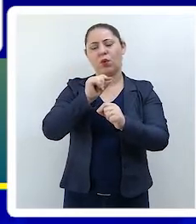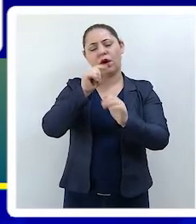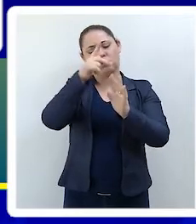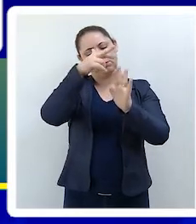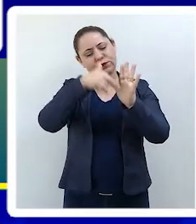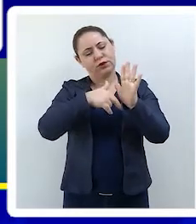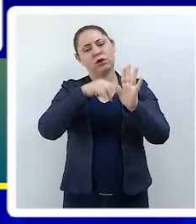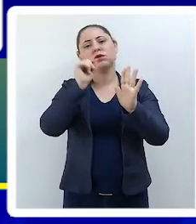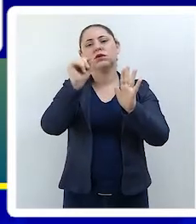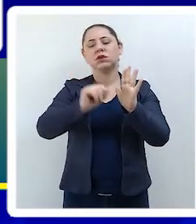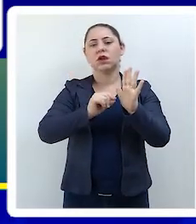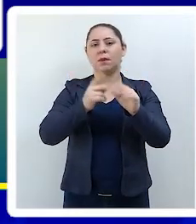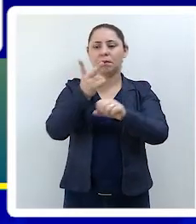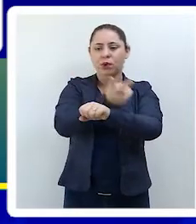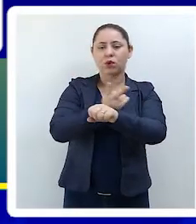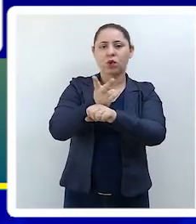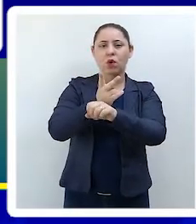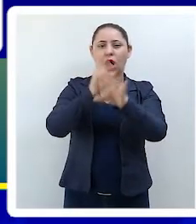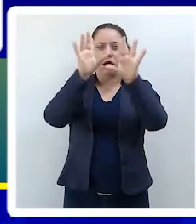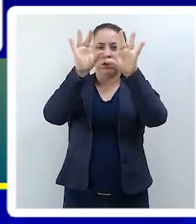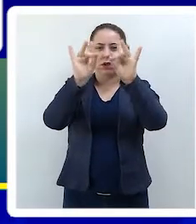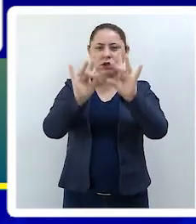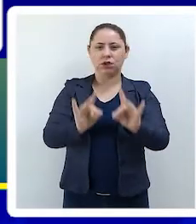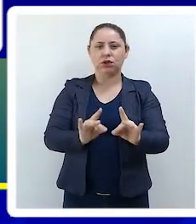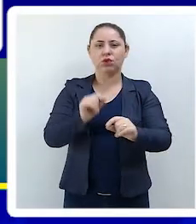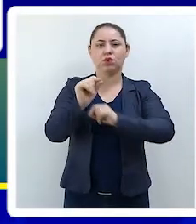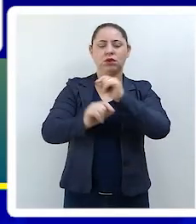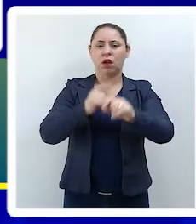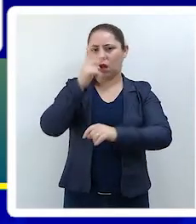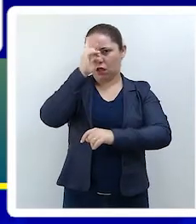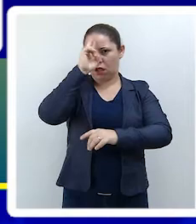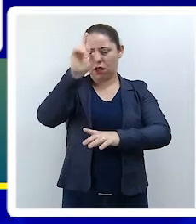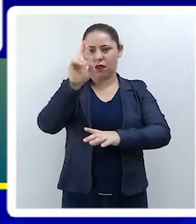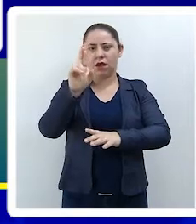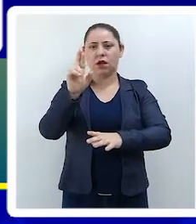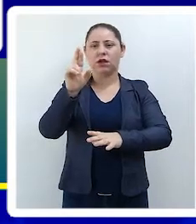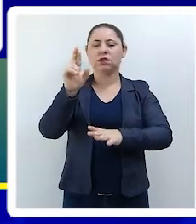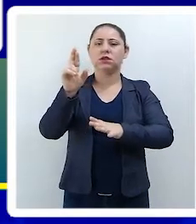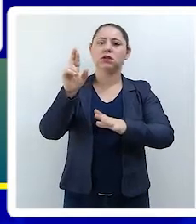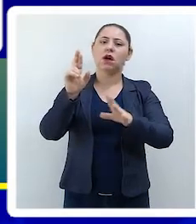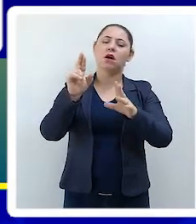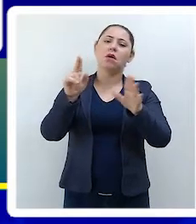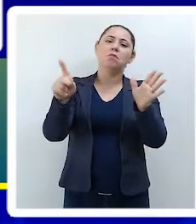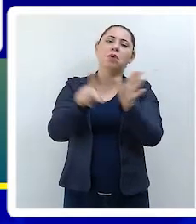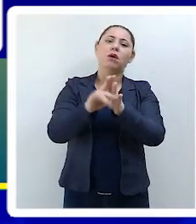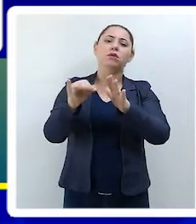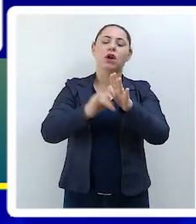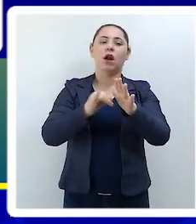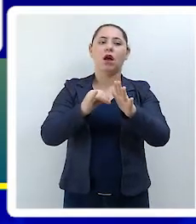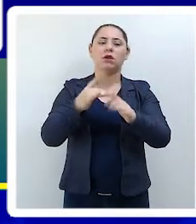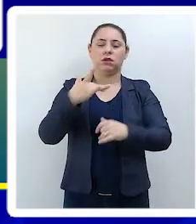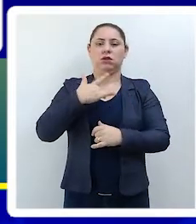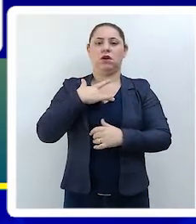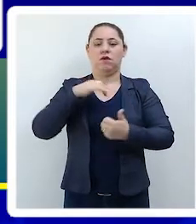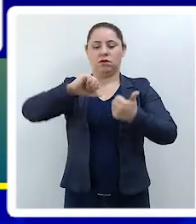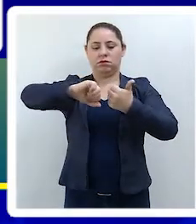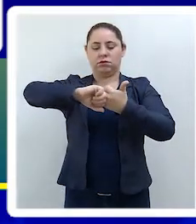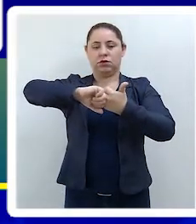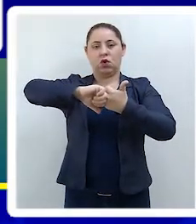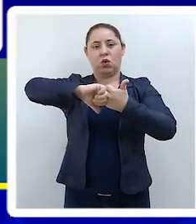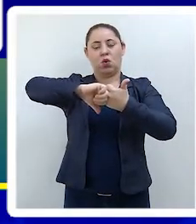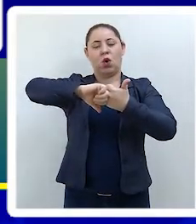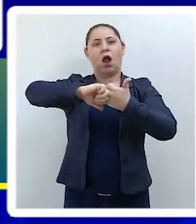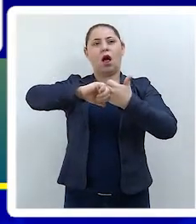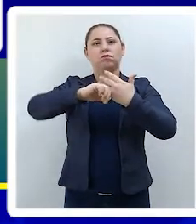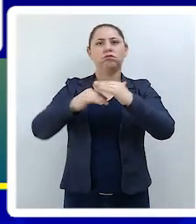liderança, ele busca estabelecer uma liderança corporativa sensível à igualdade de gênero no seu mais